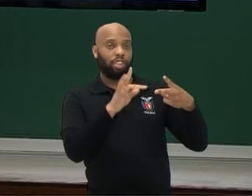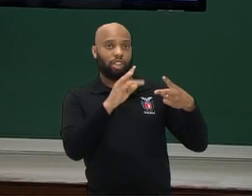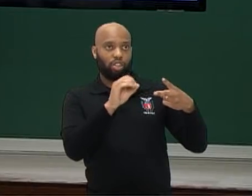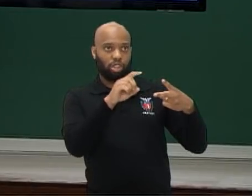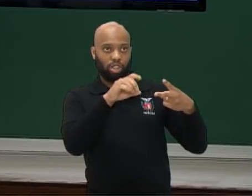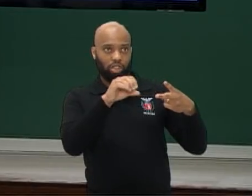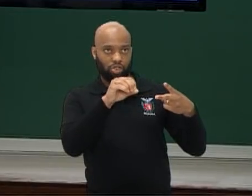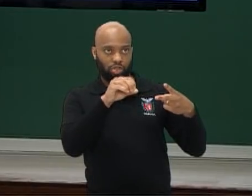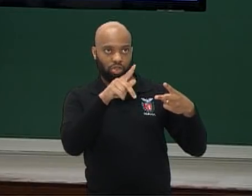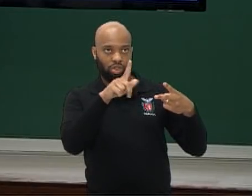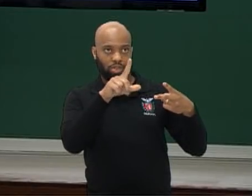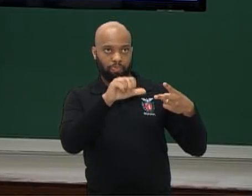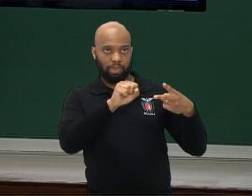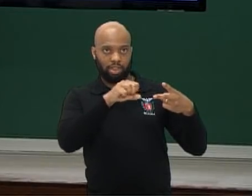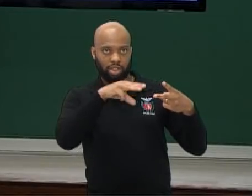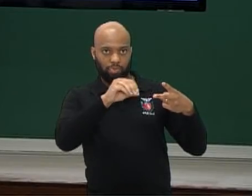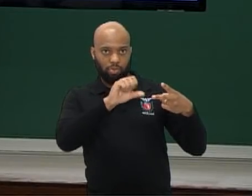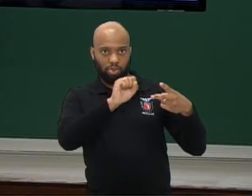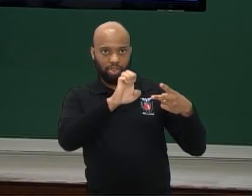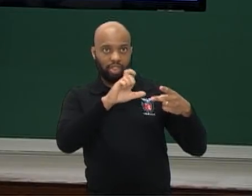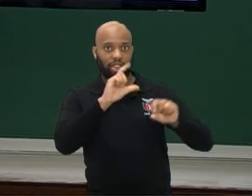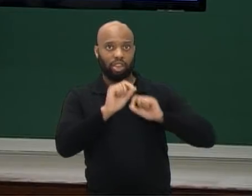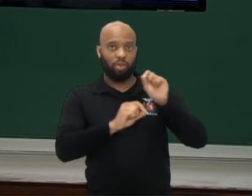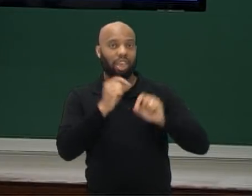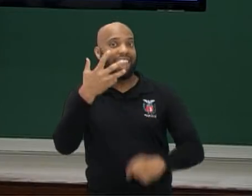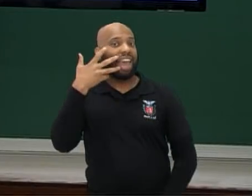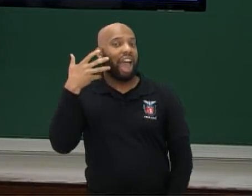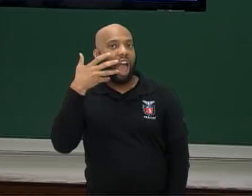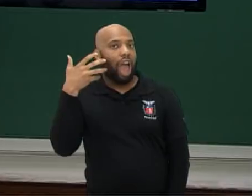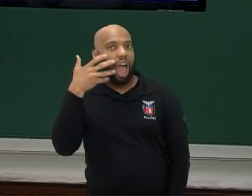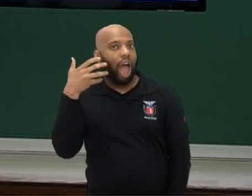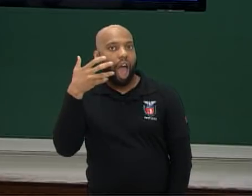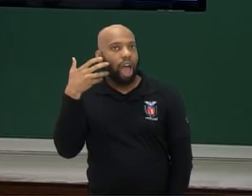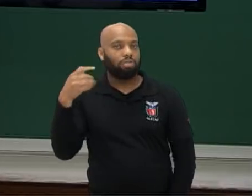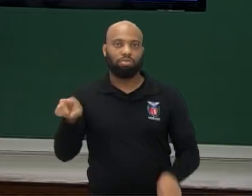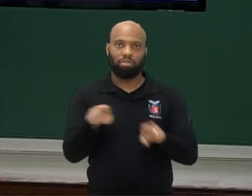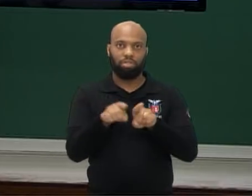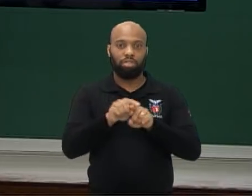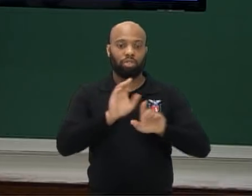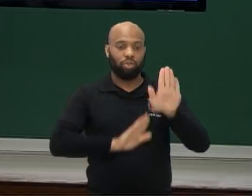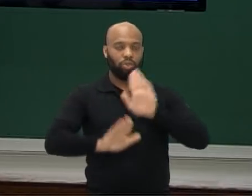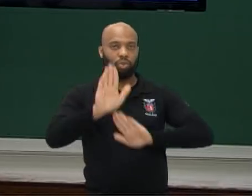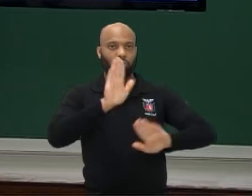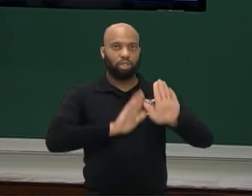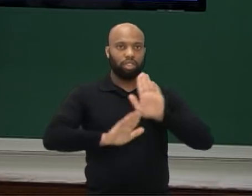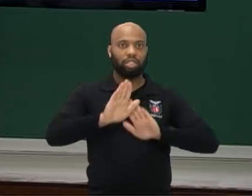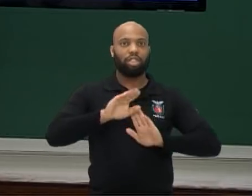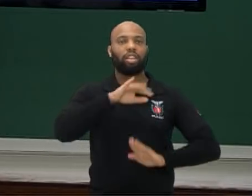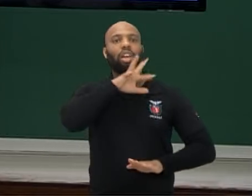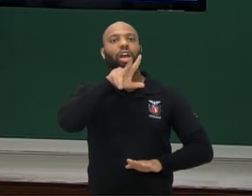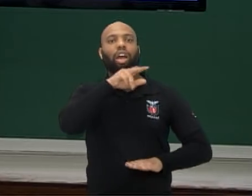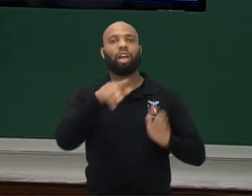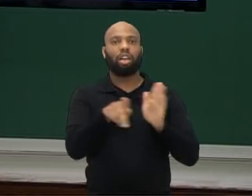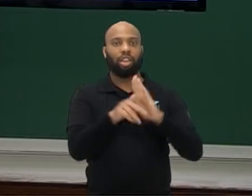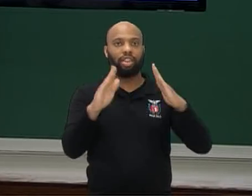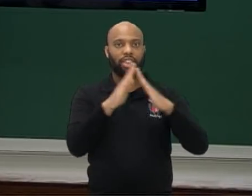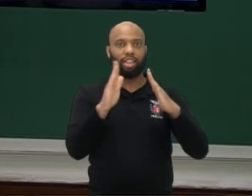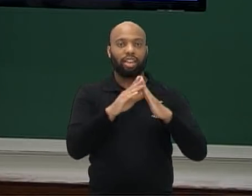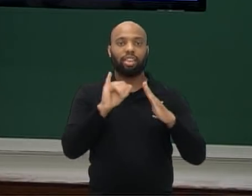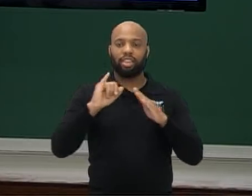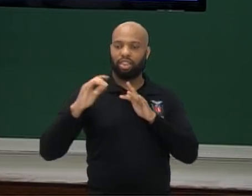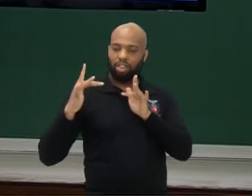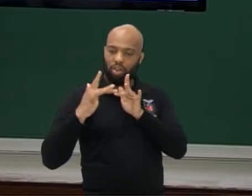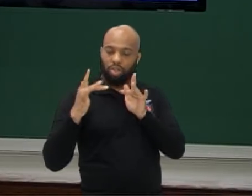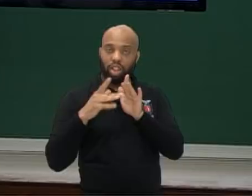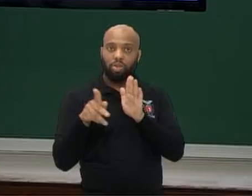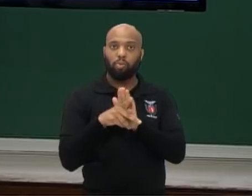tem o hospedeiro definitivo, o gato. Então tem que tomar cuidado com os animais domésticos, quando a gente tem contato com as